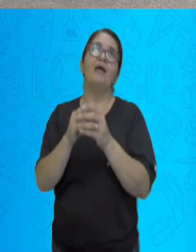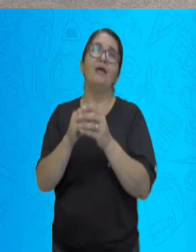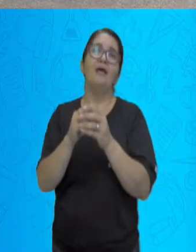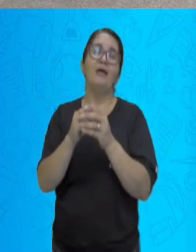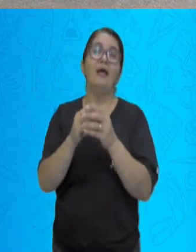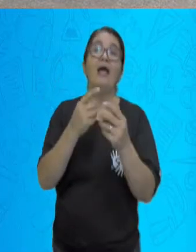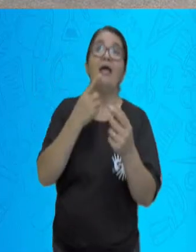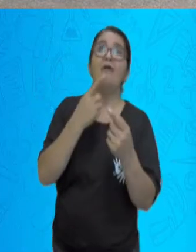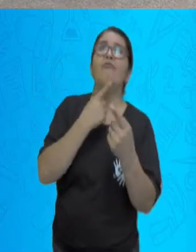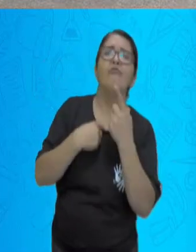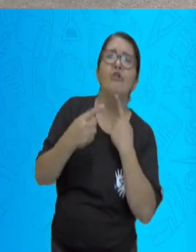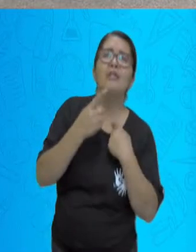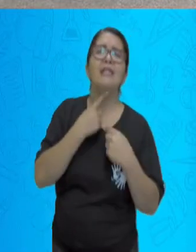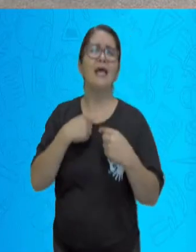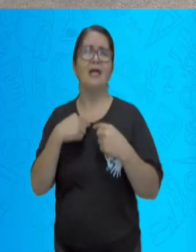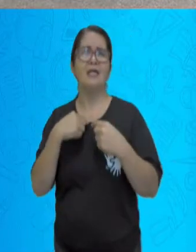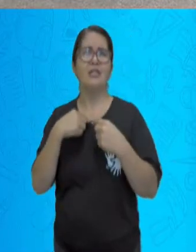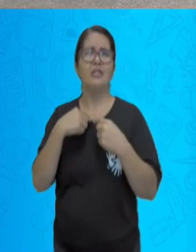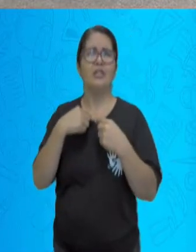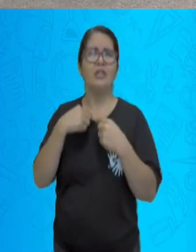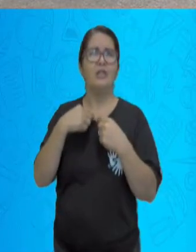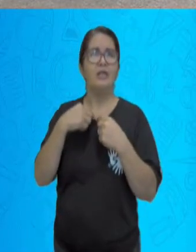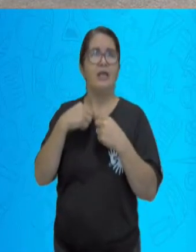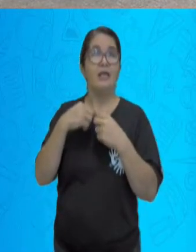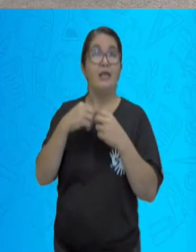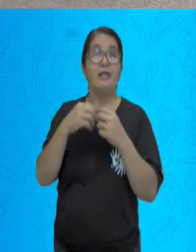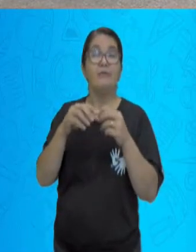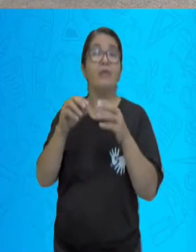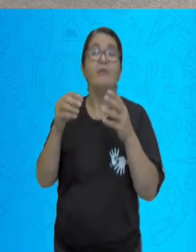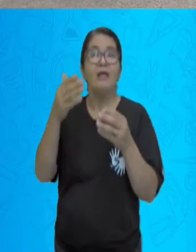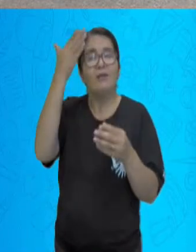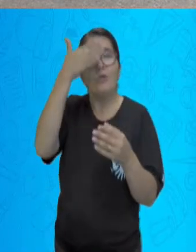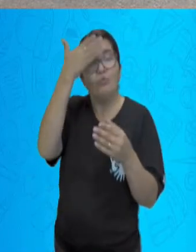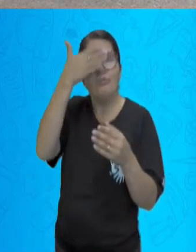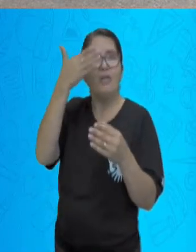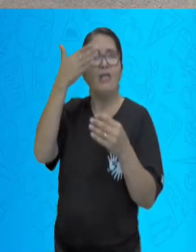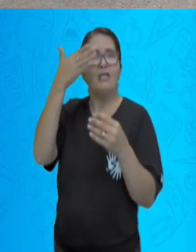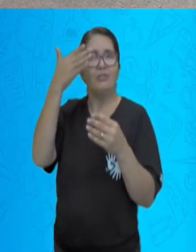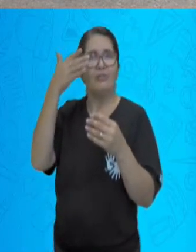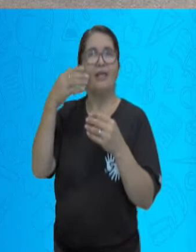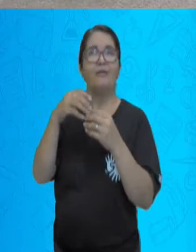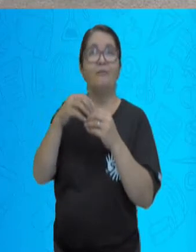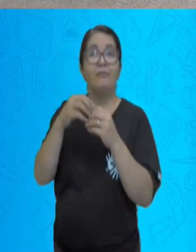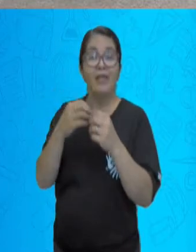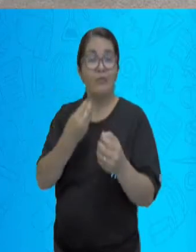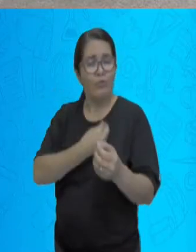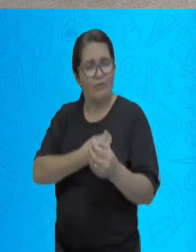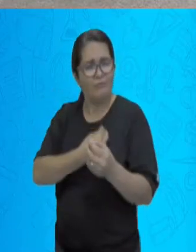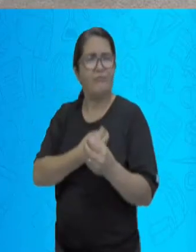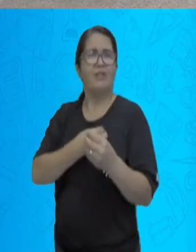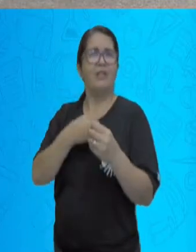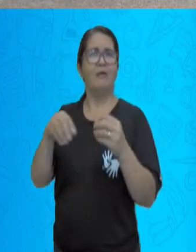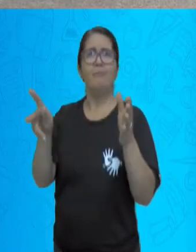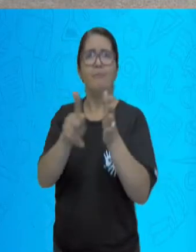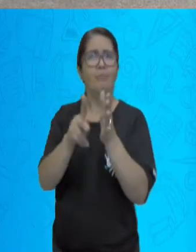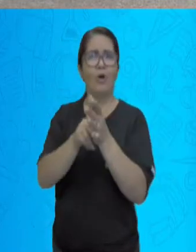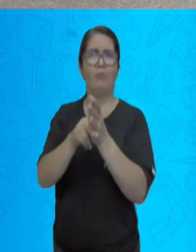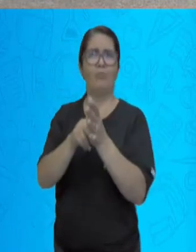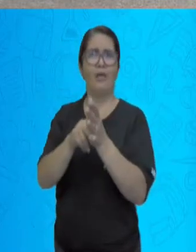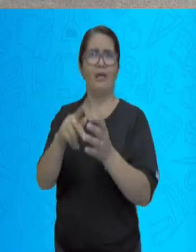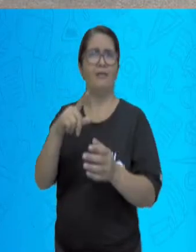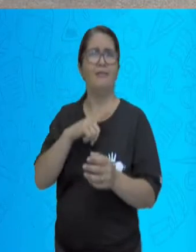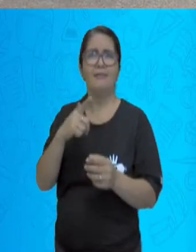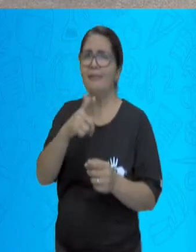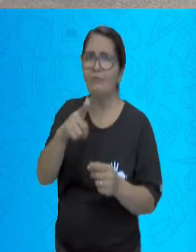qualidade, estado. Ele não tem existência própria. Por isso, geralmente, é o estado dos